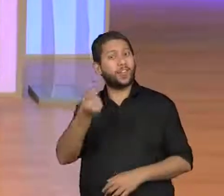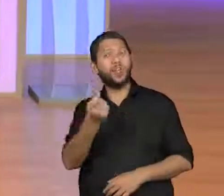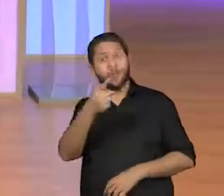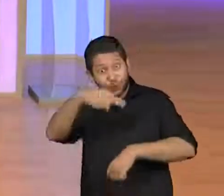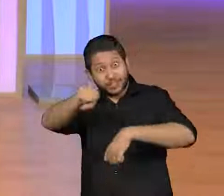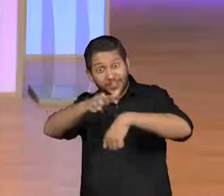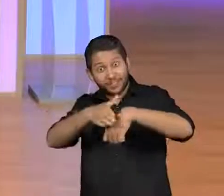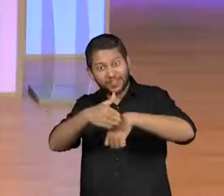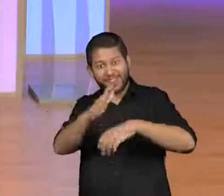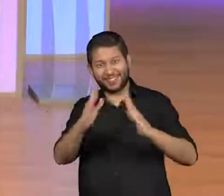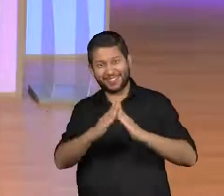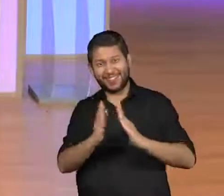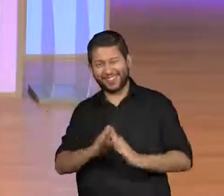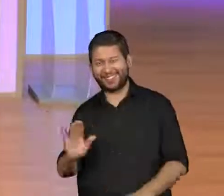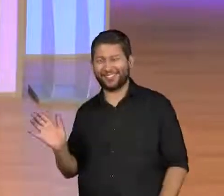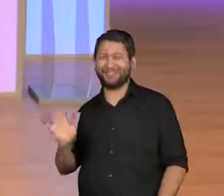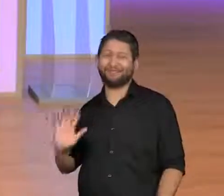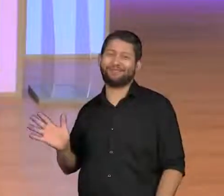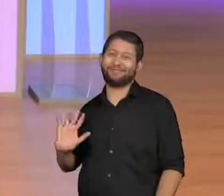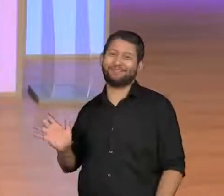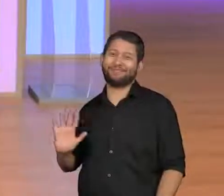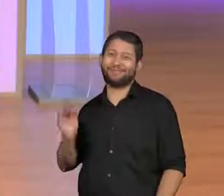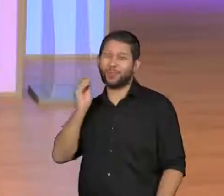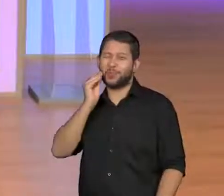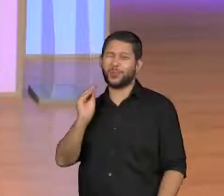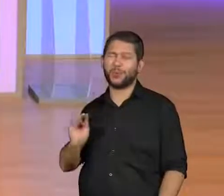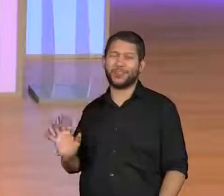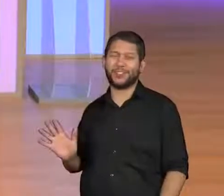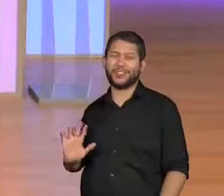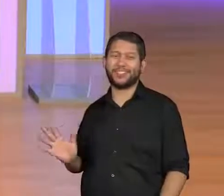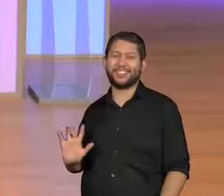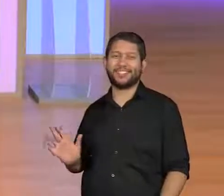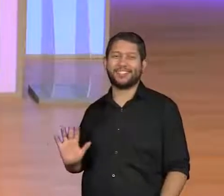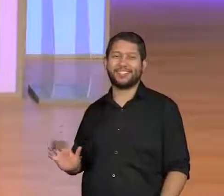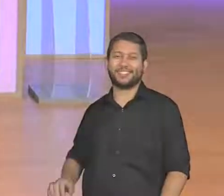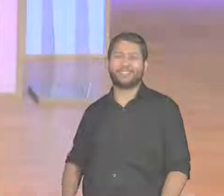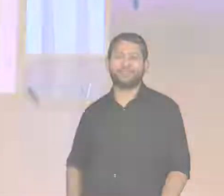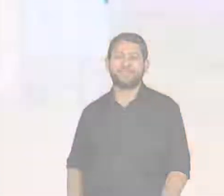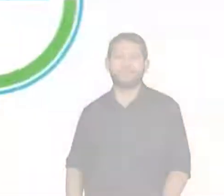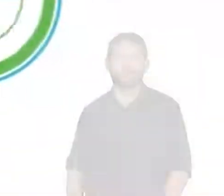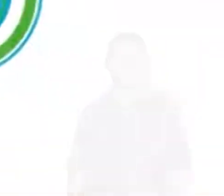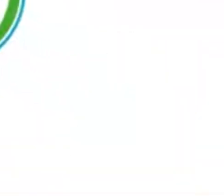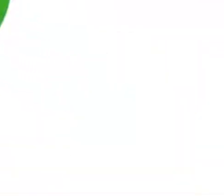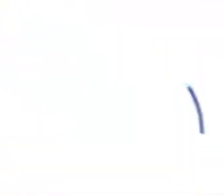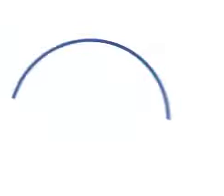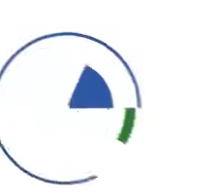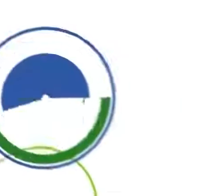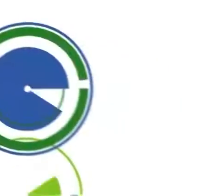estudantes. Tenho tchau, certeza. tchau, pessoal. Um super beijo. Tchau, tchau. Até a próxima.